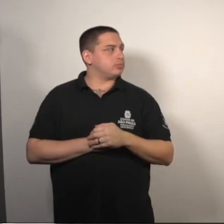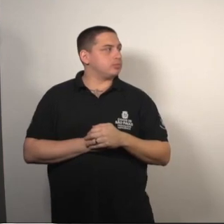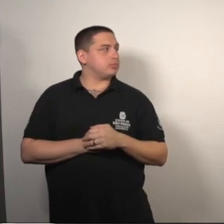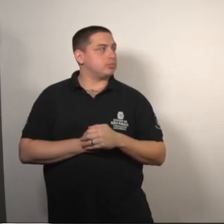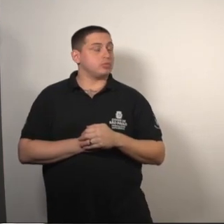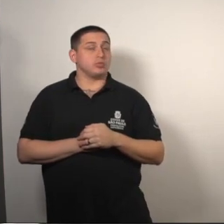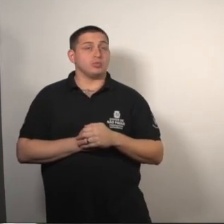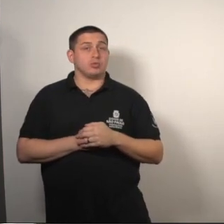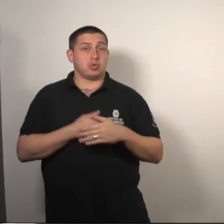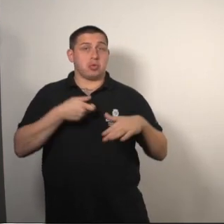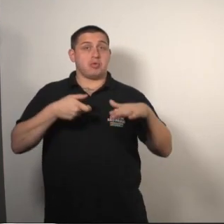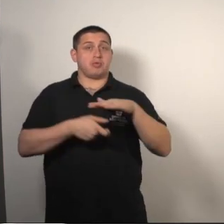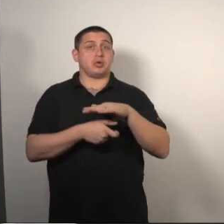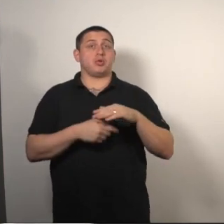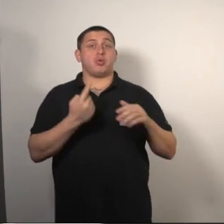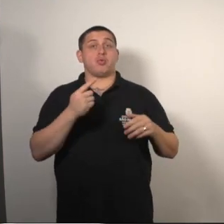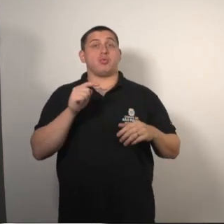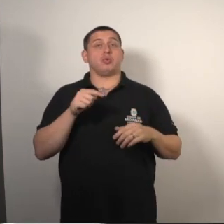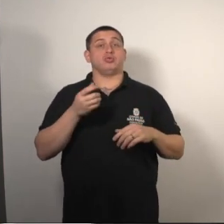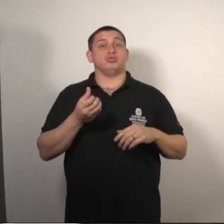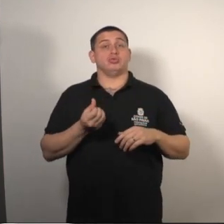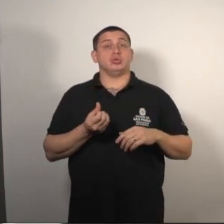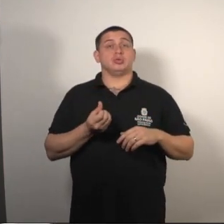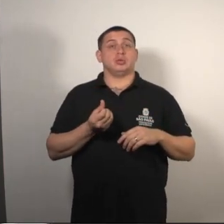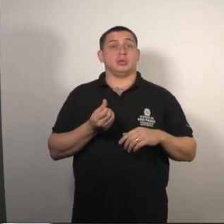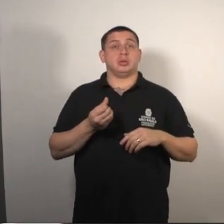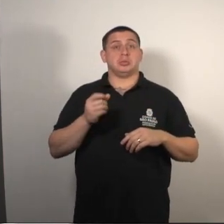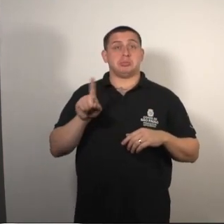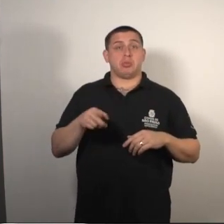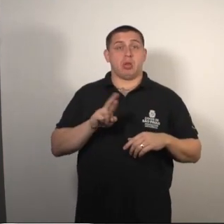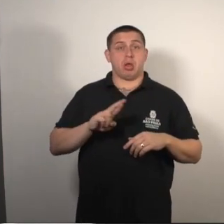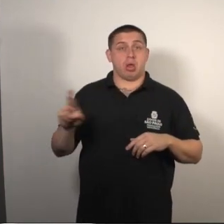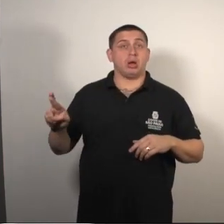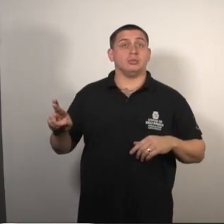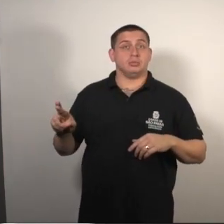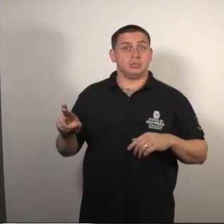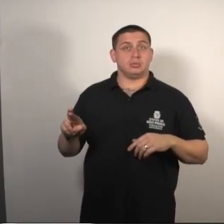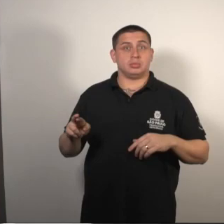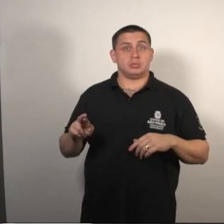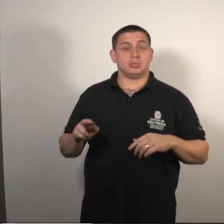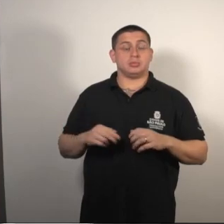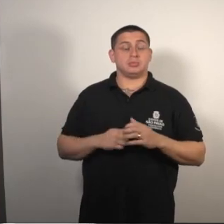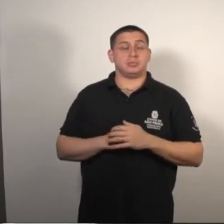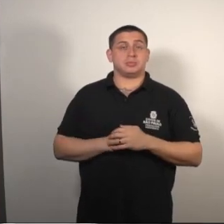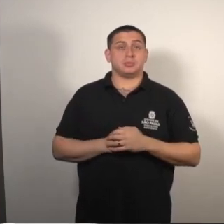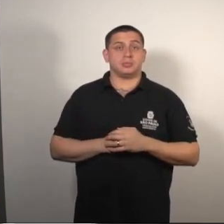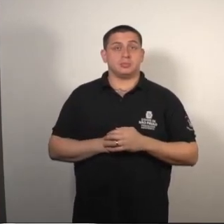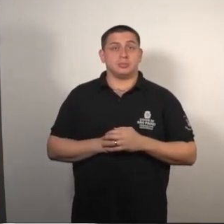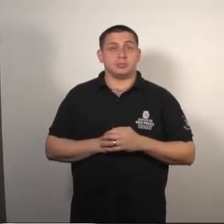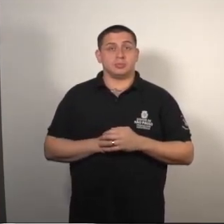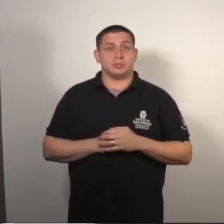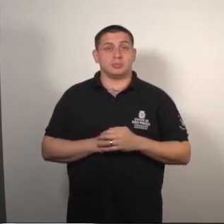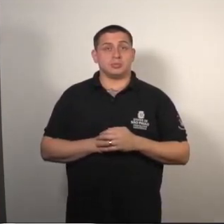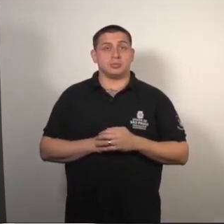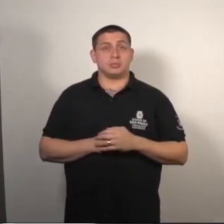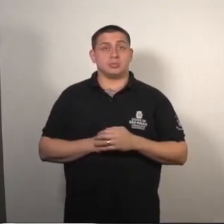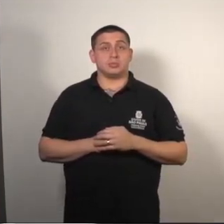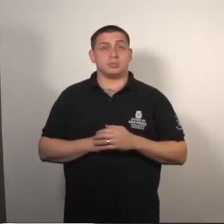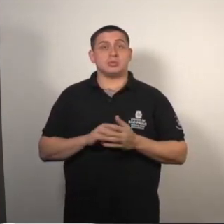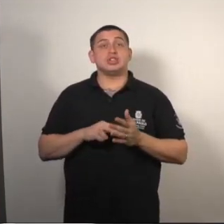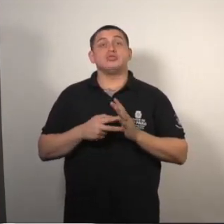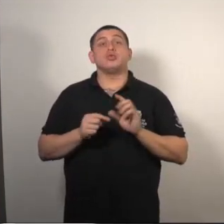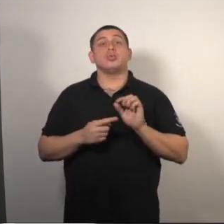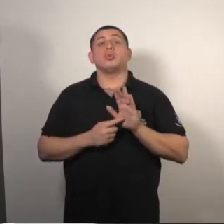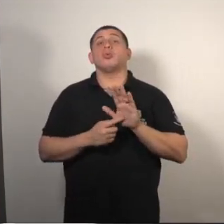Os investimentos, então, de 1,6, reforçando esse ponto, e isso, o que